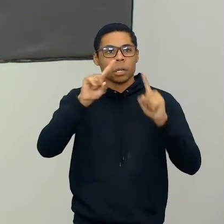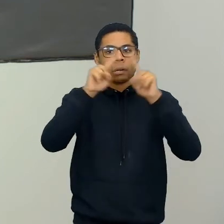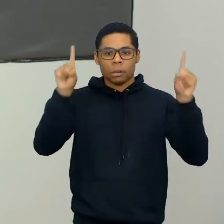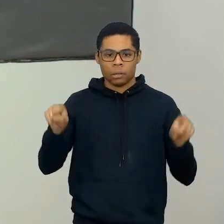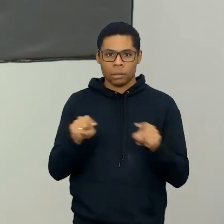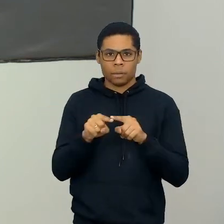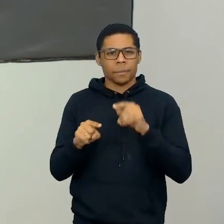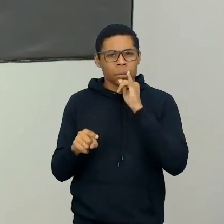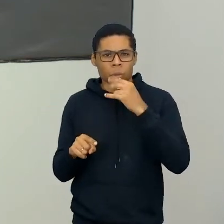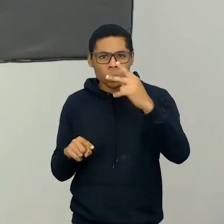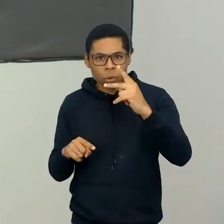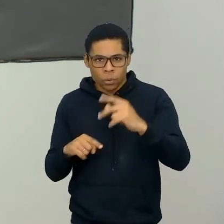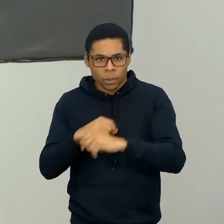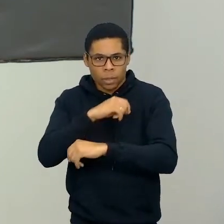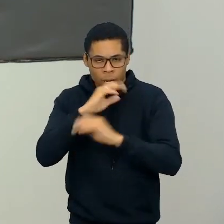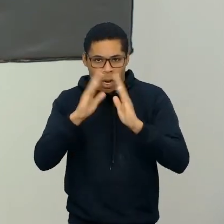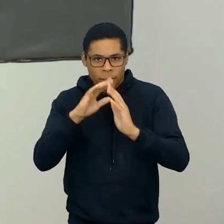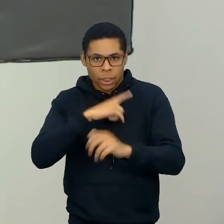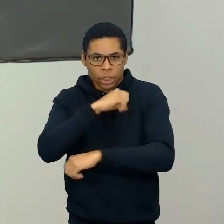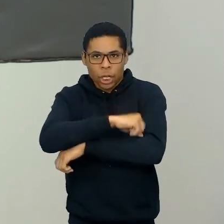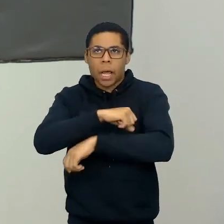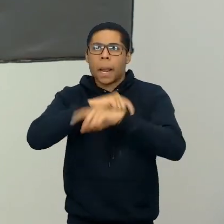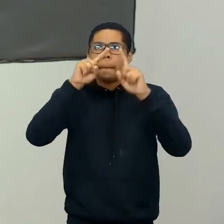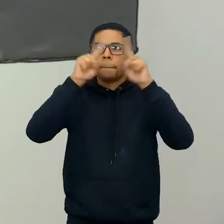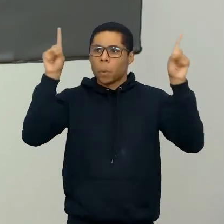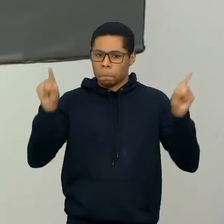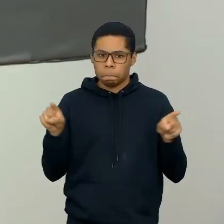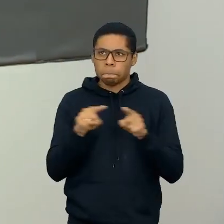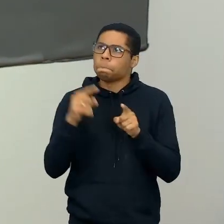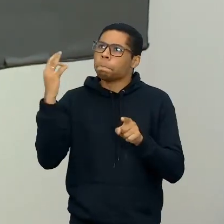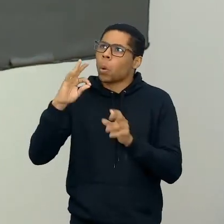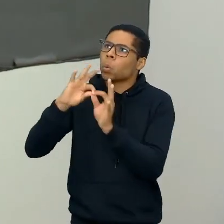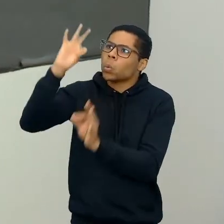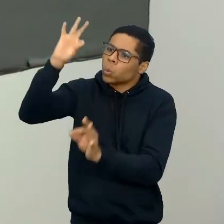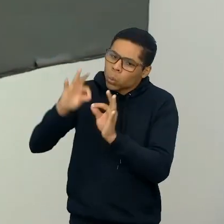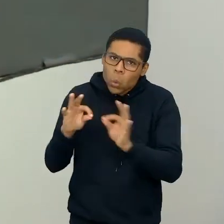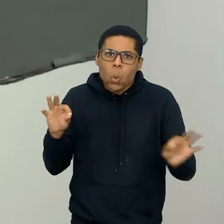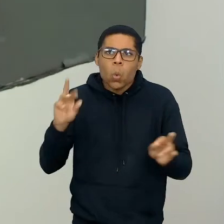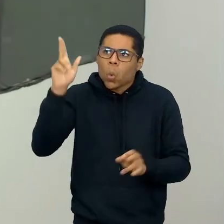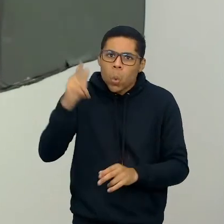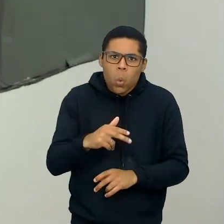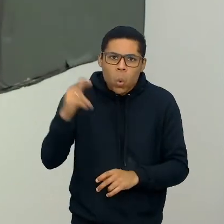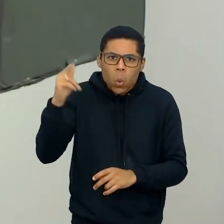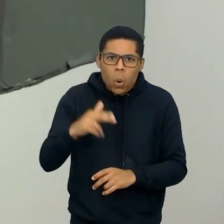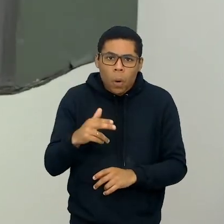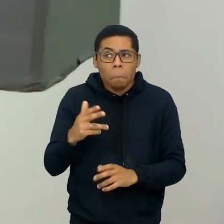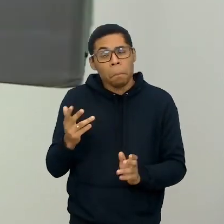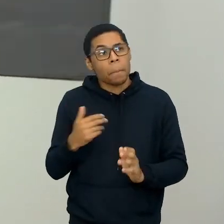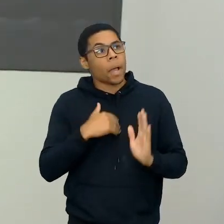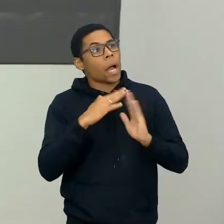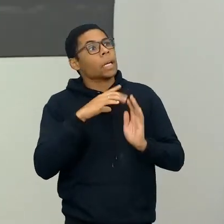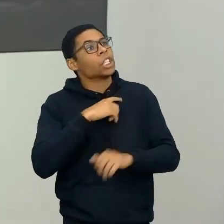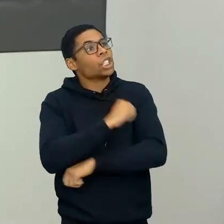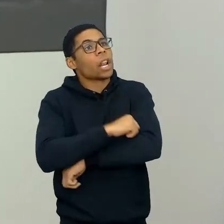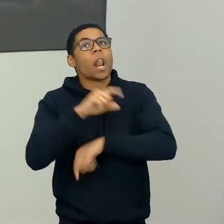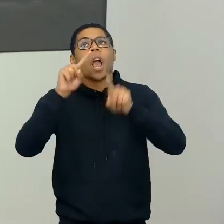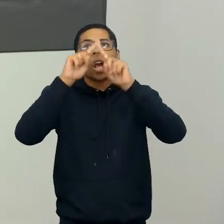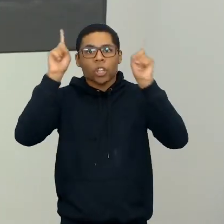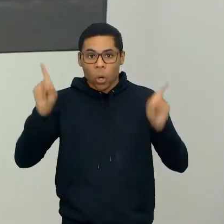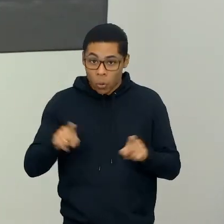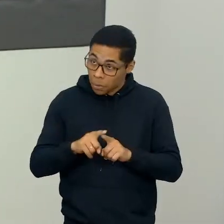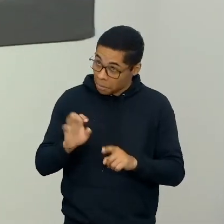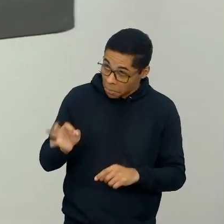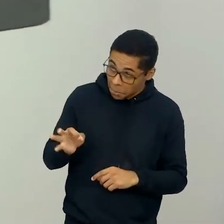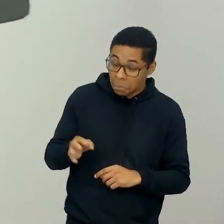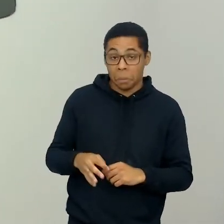sua casa tem uma janela quadradona? Ah, tem, professor, tem. Na minha casa tem até uma janela que é redonda. É mesmo. Ó, só